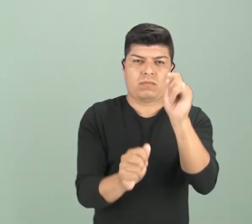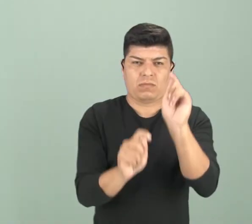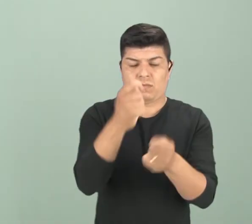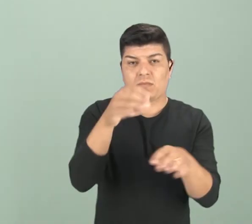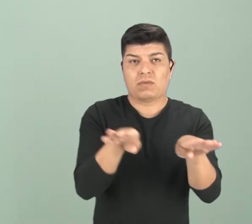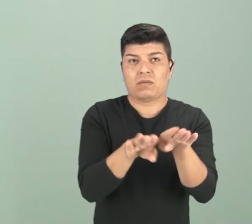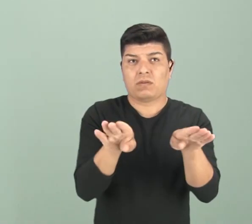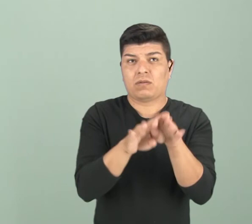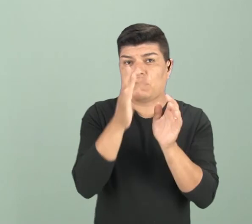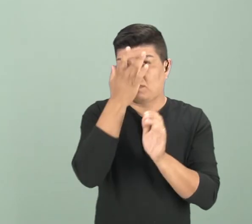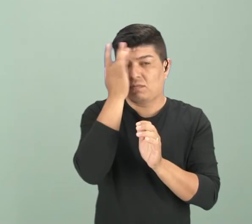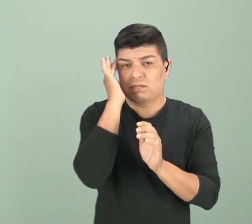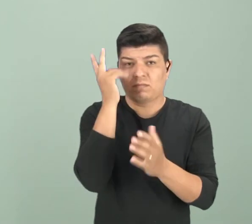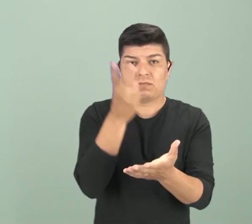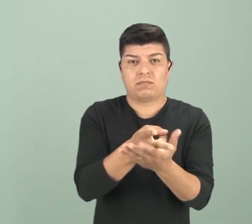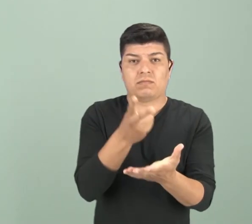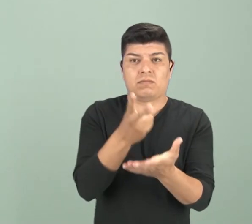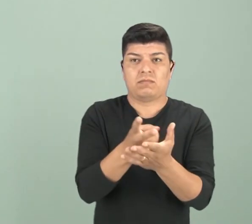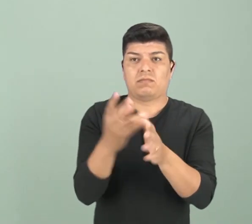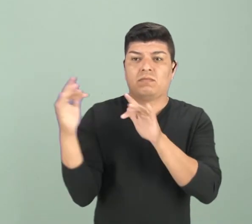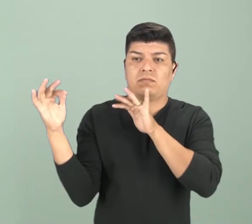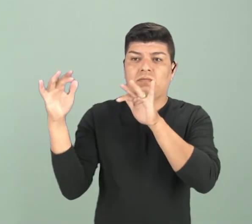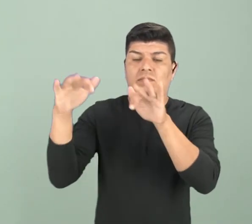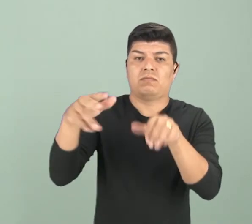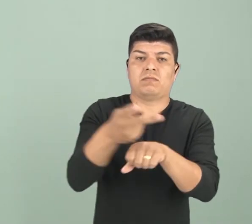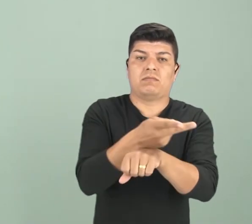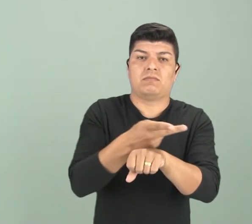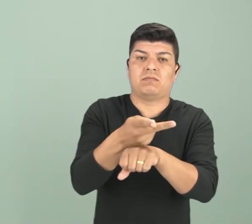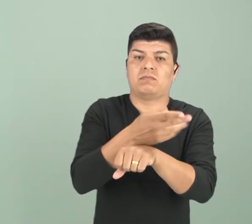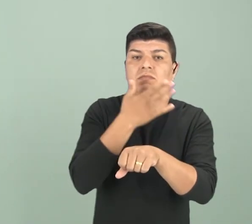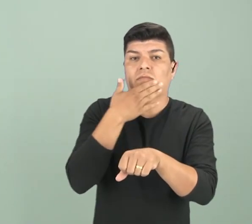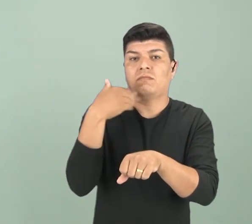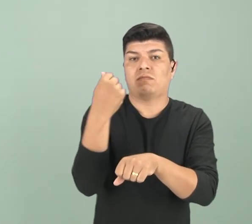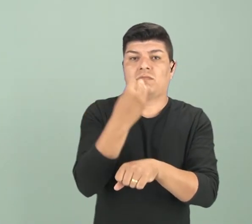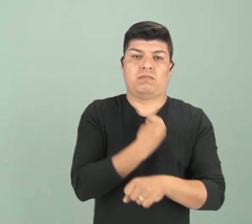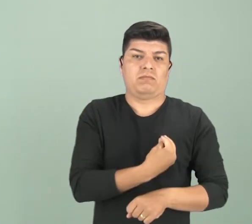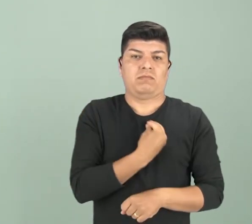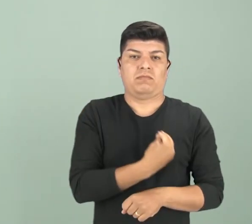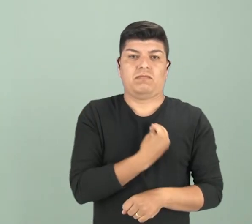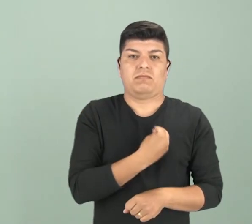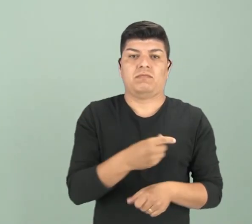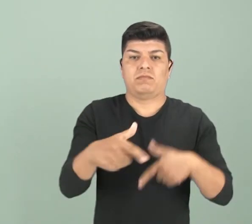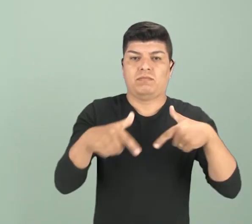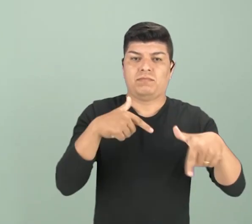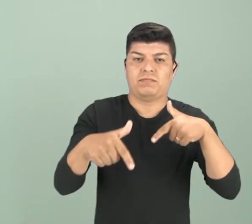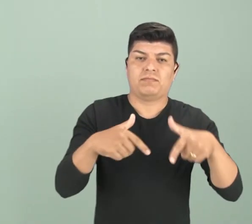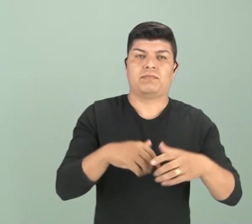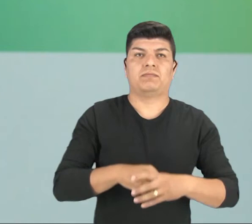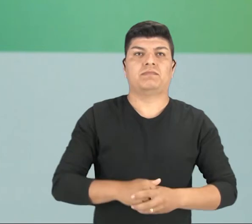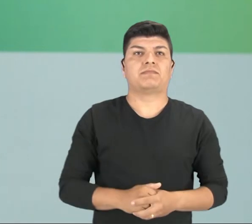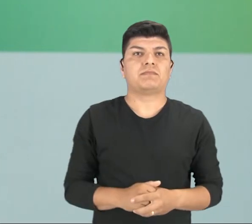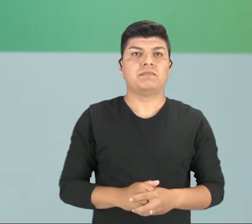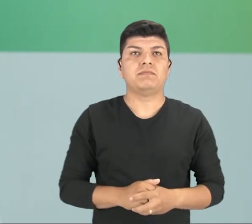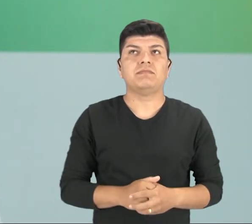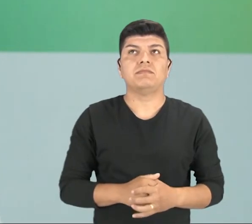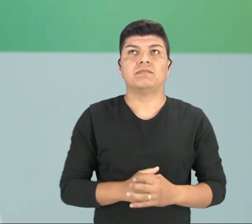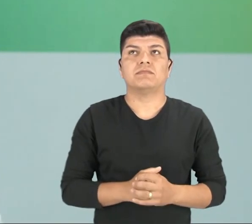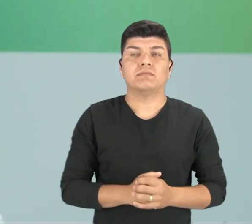econômico. As pessoas sempre migram em busca de melhores condições de vida e emprego.